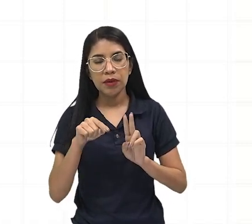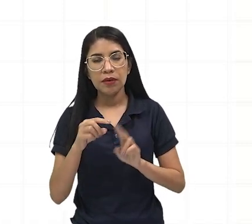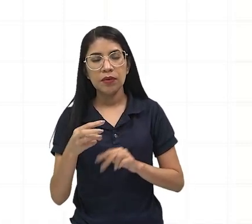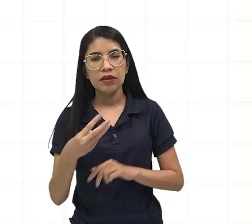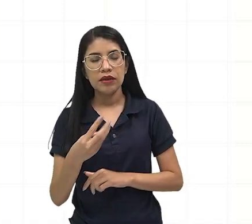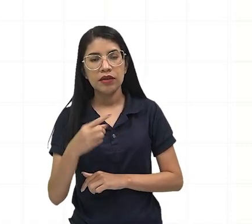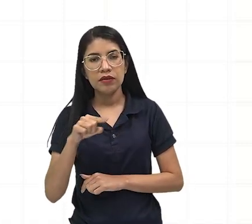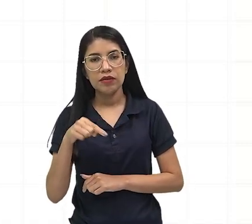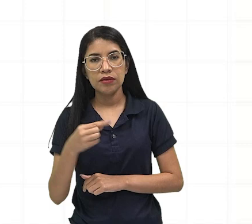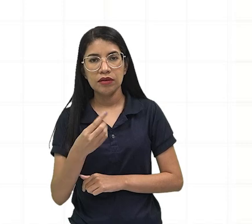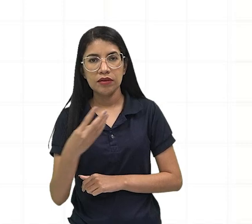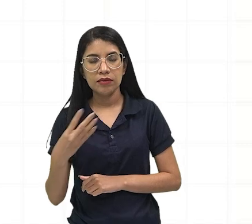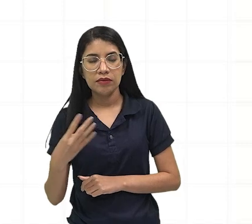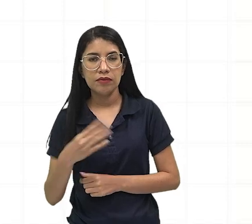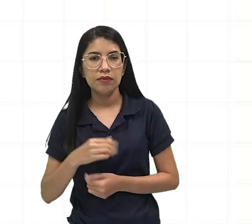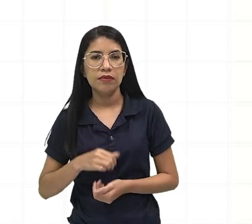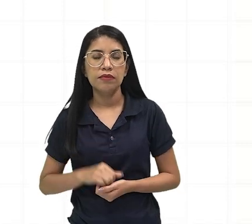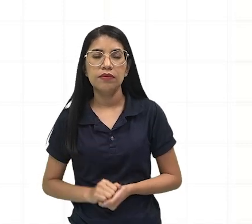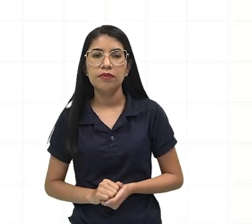por 3,14.